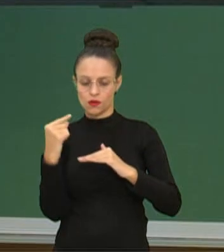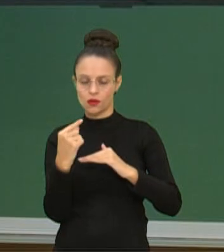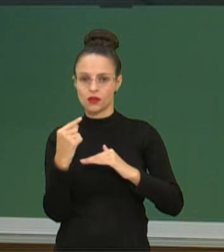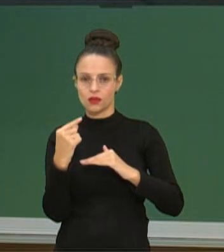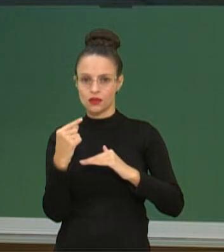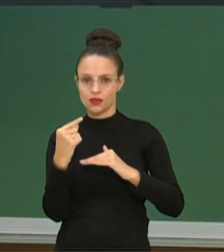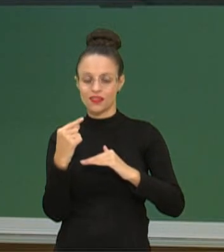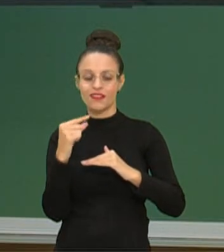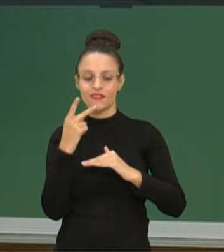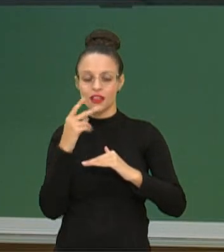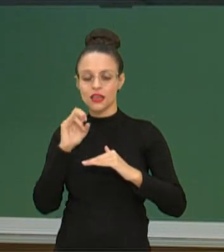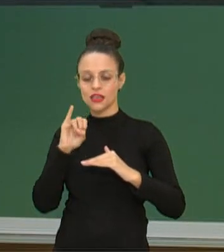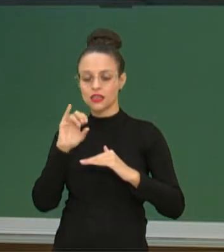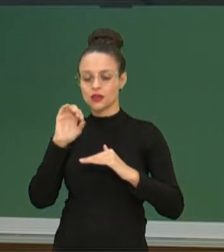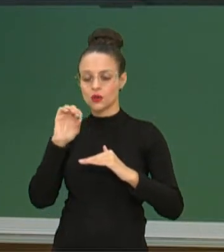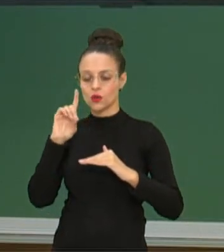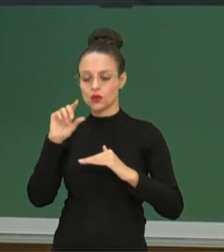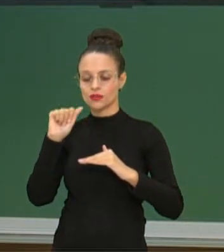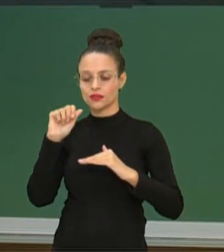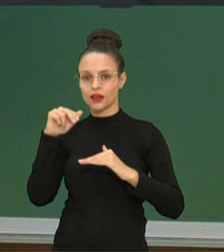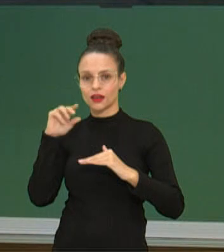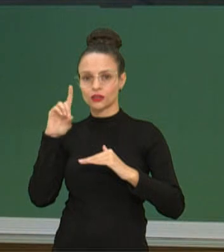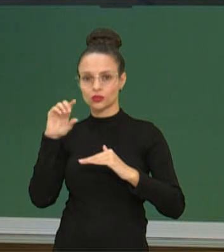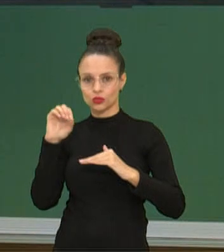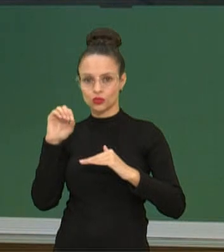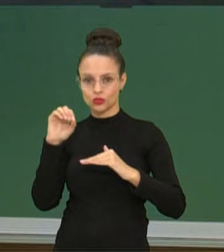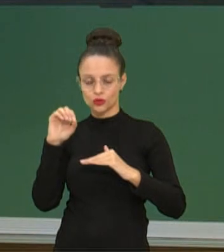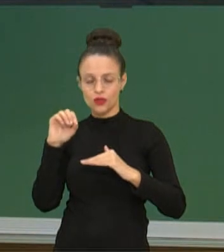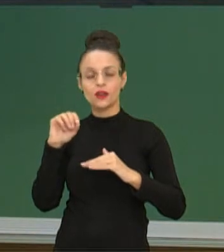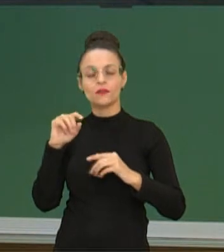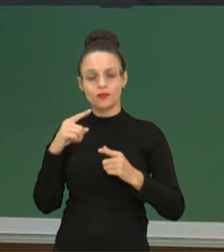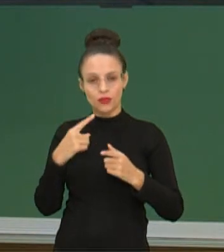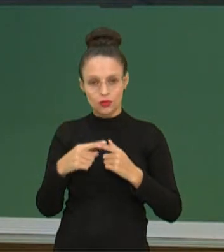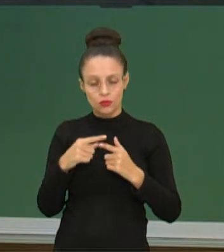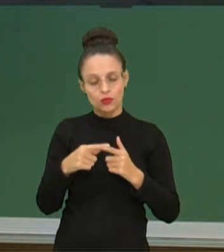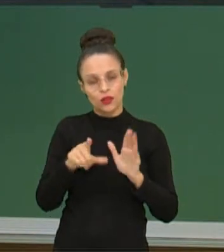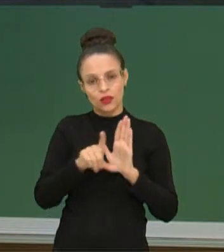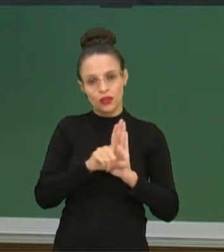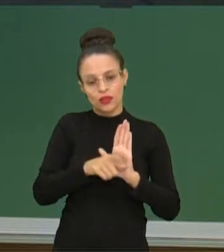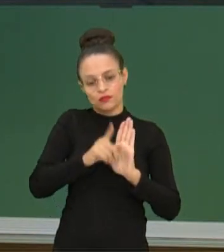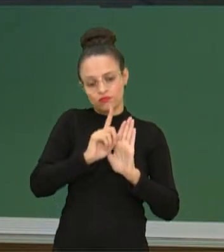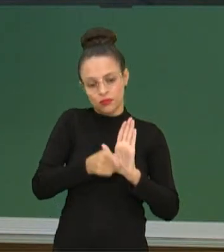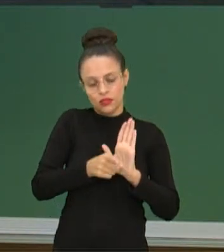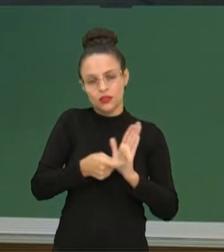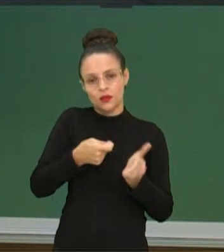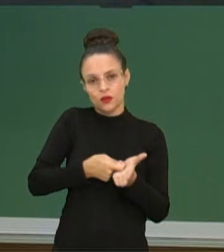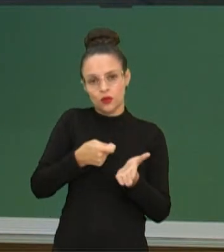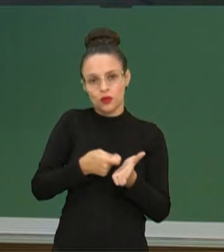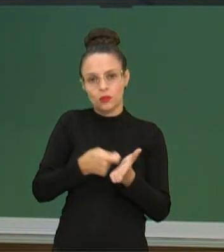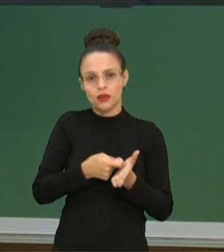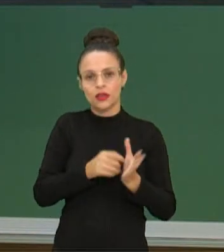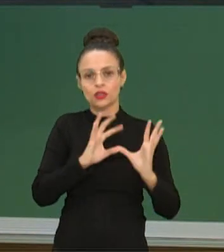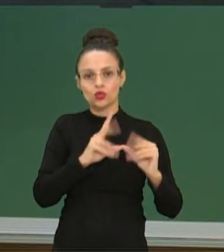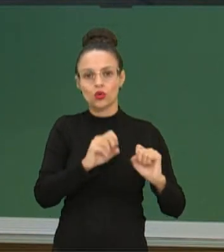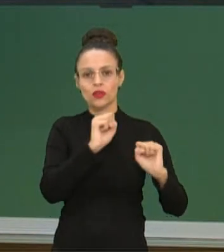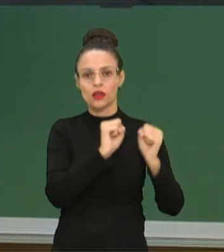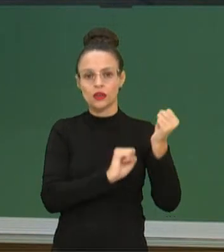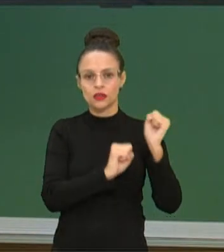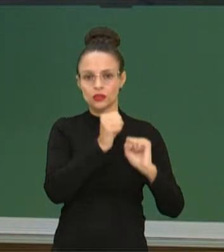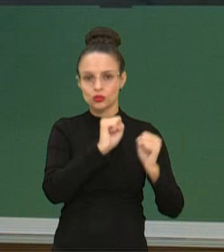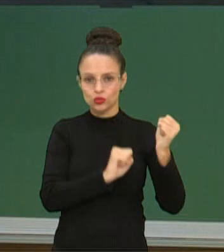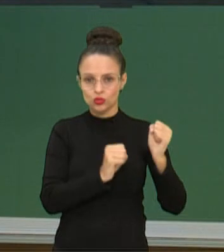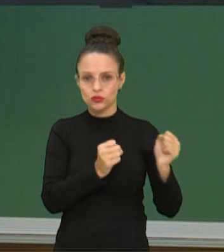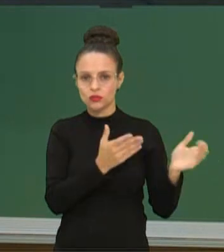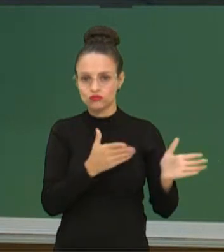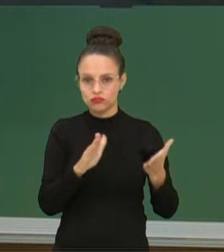e iodado, ou então sal enriquecido com iodo, tá? Então, a lei obriga que todo fabricante de